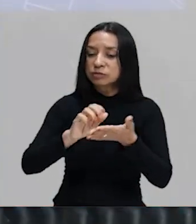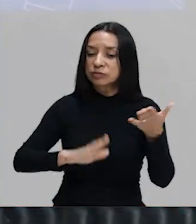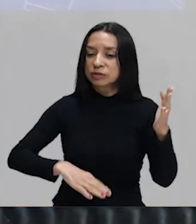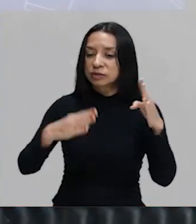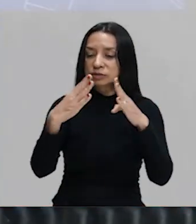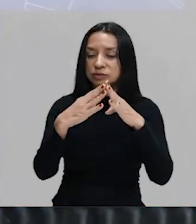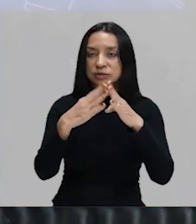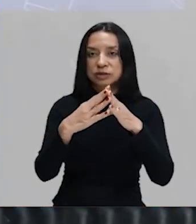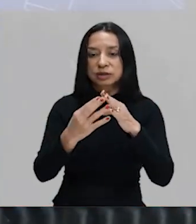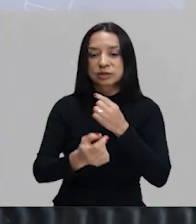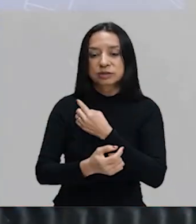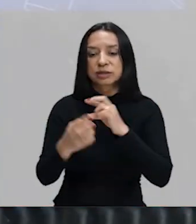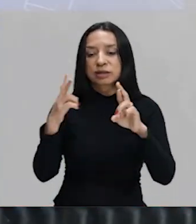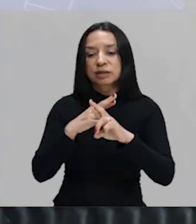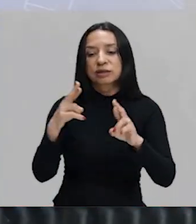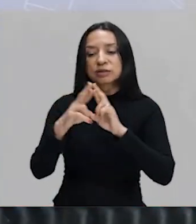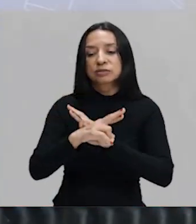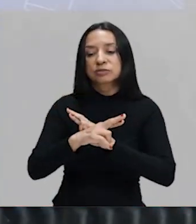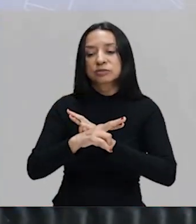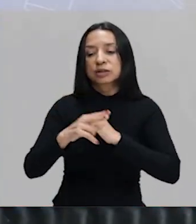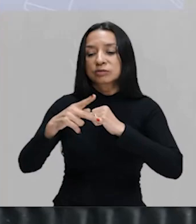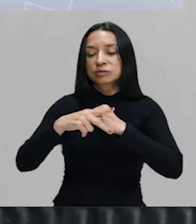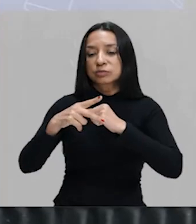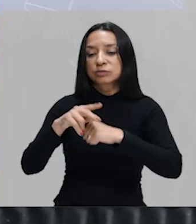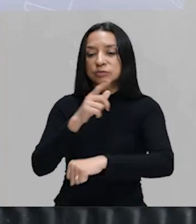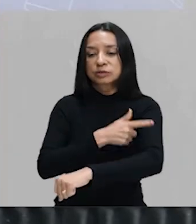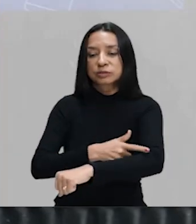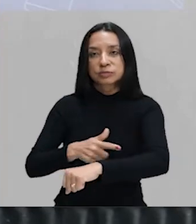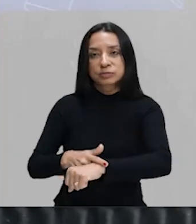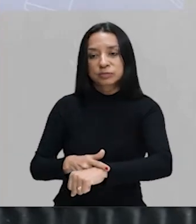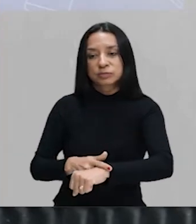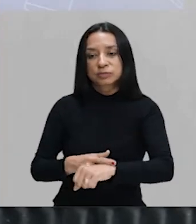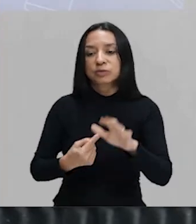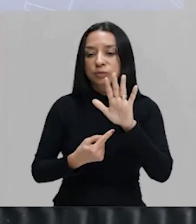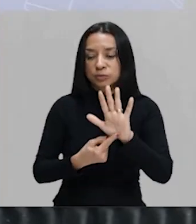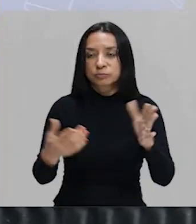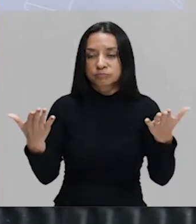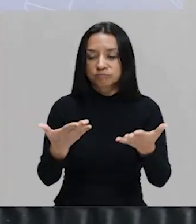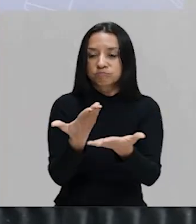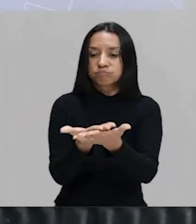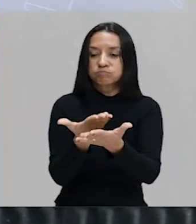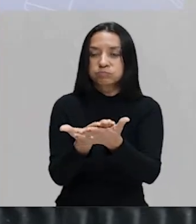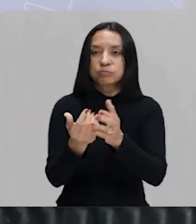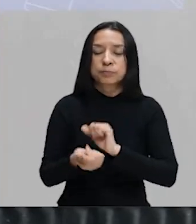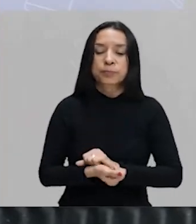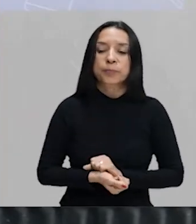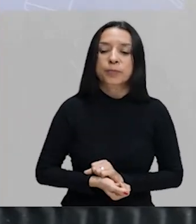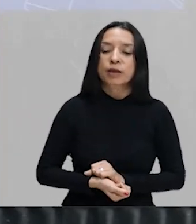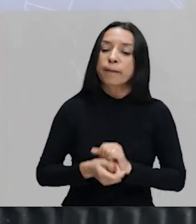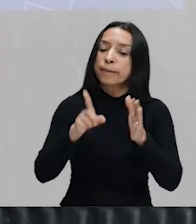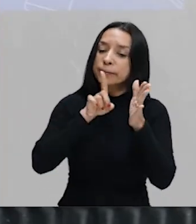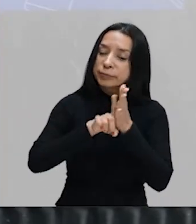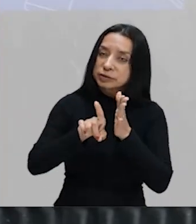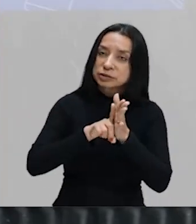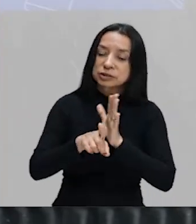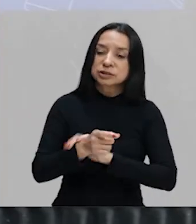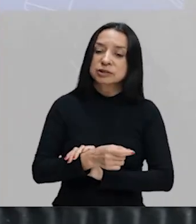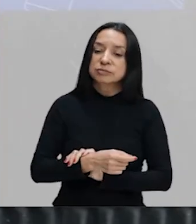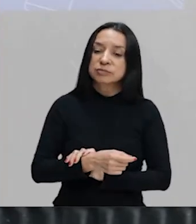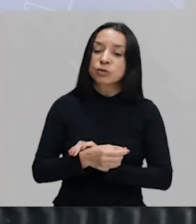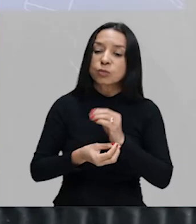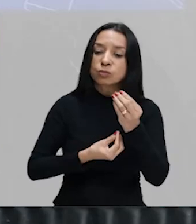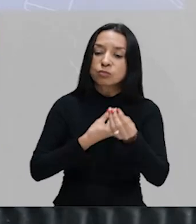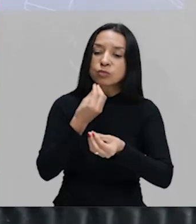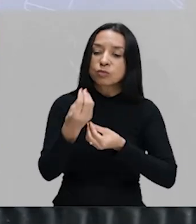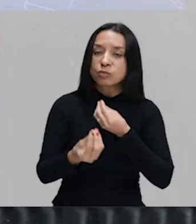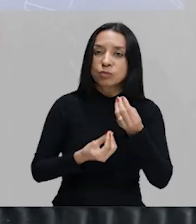respeito desses pronomes de tratamento que eu trouxe a propósito, essa questão para vocês. Pesquisem